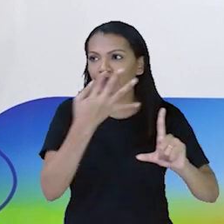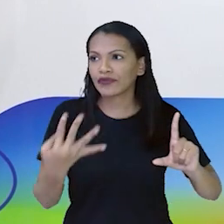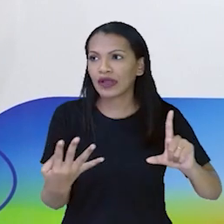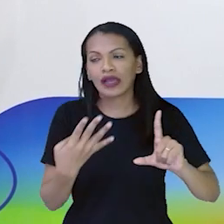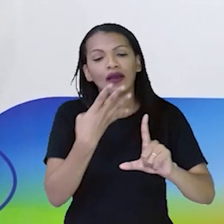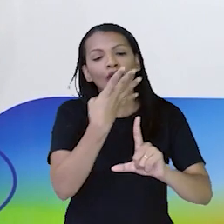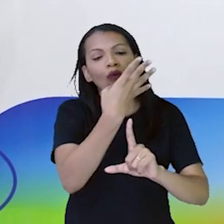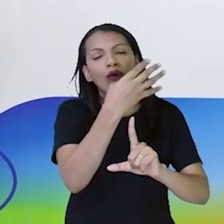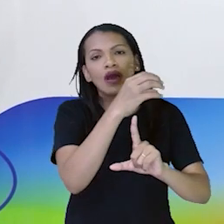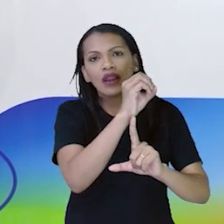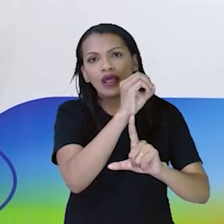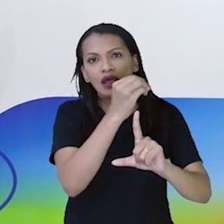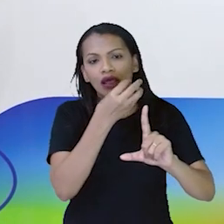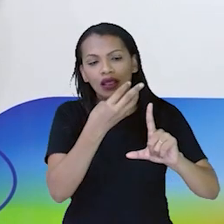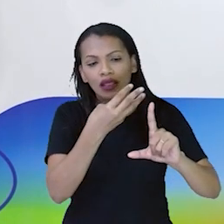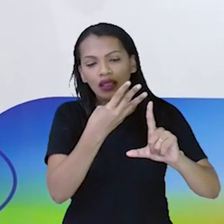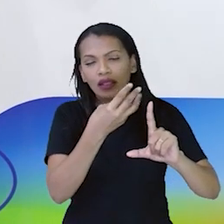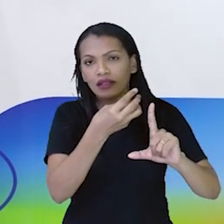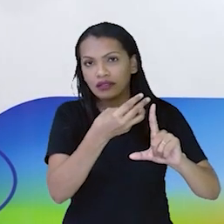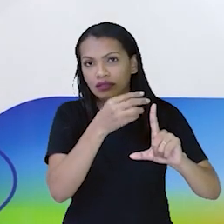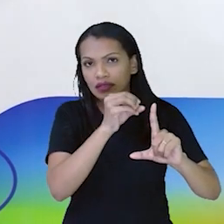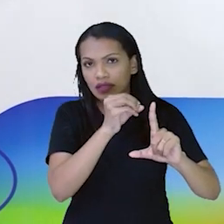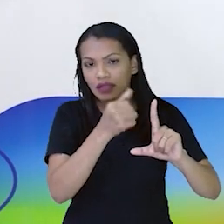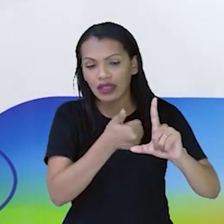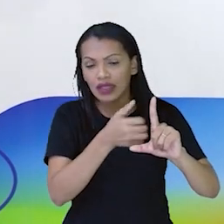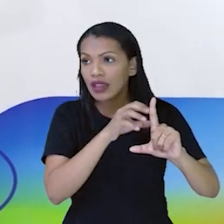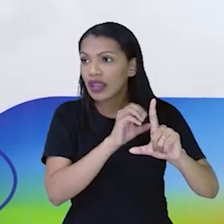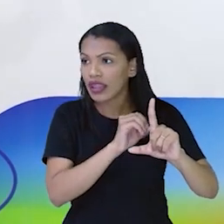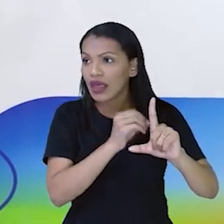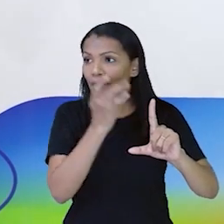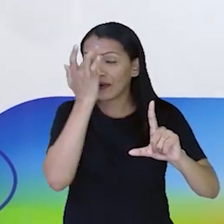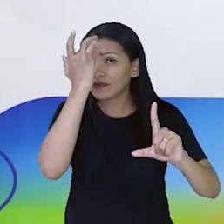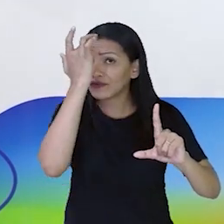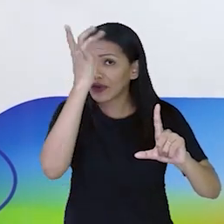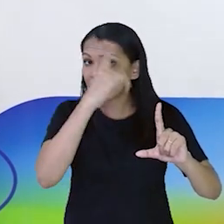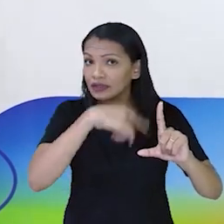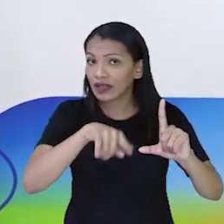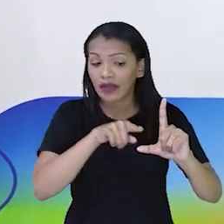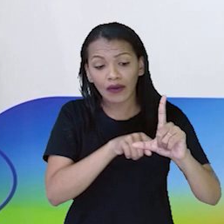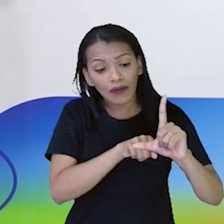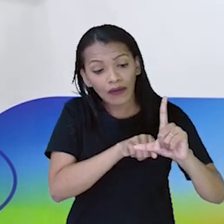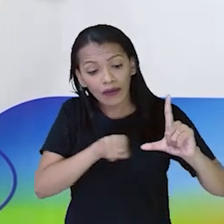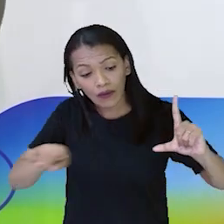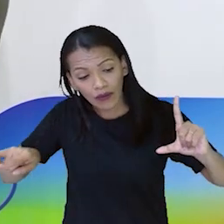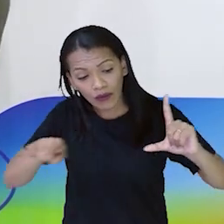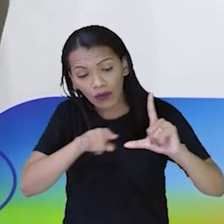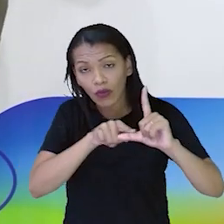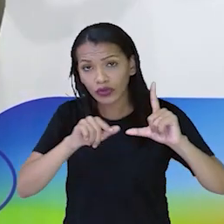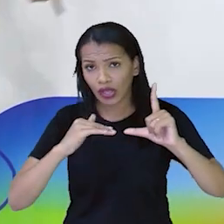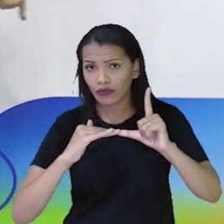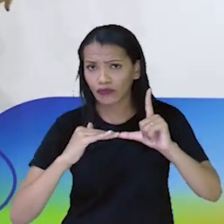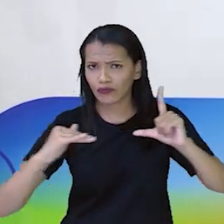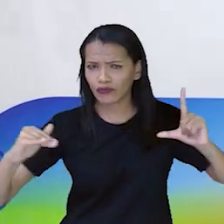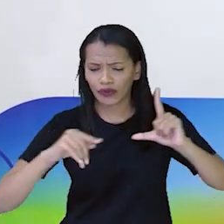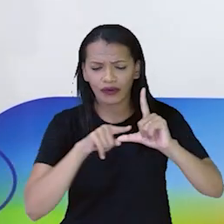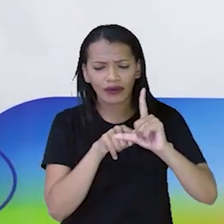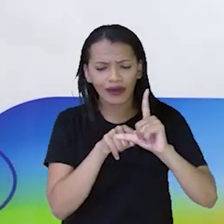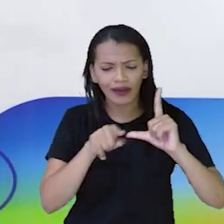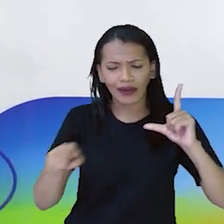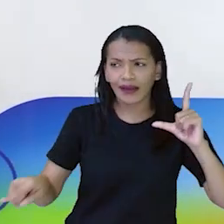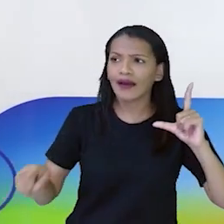40, 30, 20 e 10, para facilitar. E nessa minha outra linha que está deitada aqui, eu vou